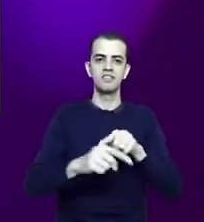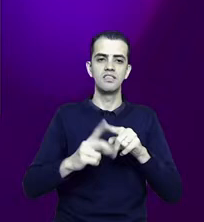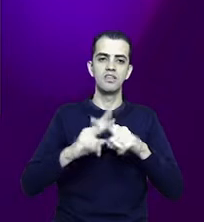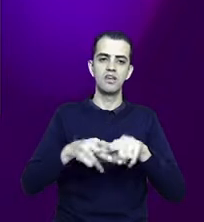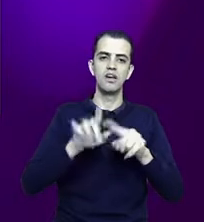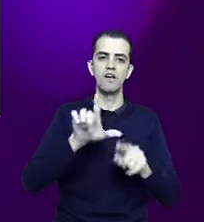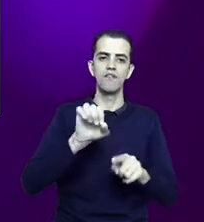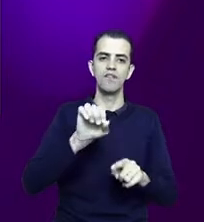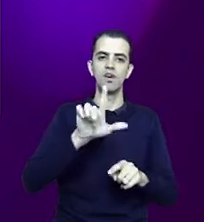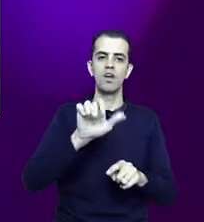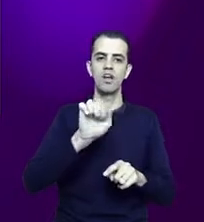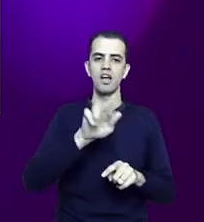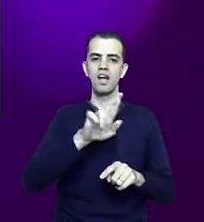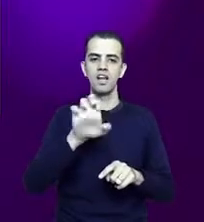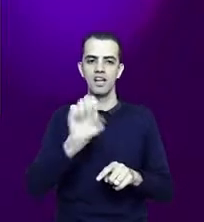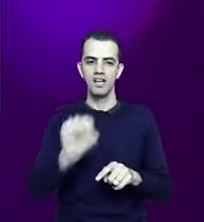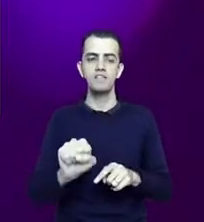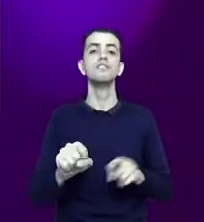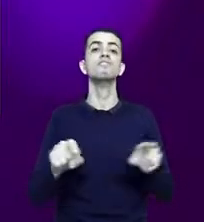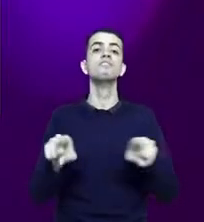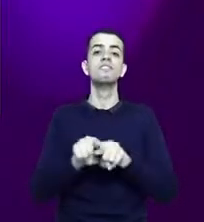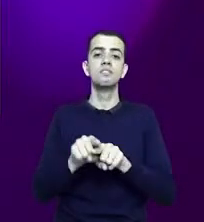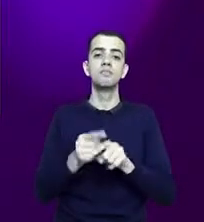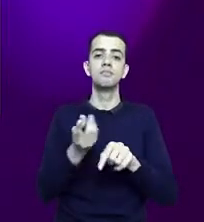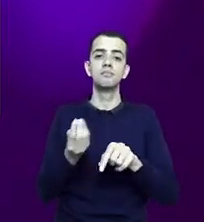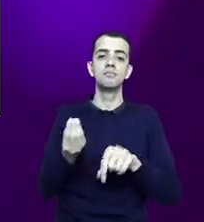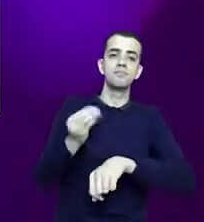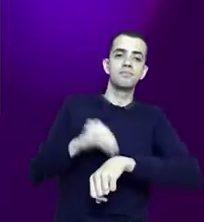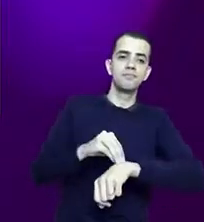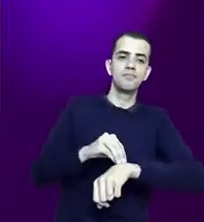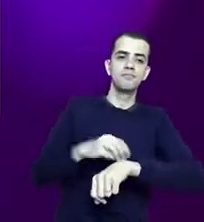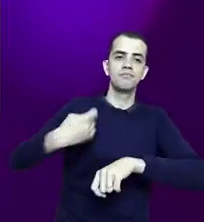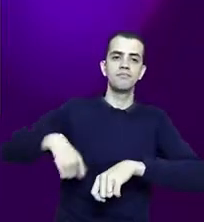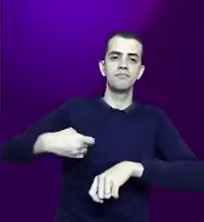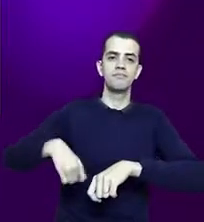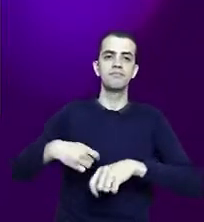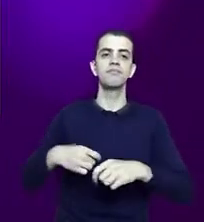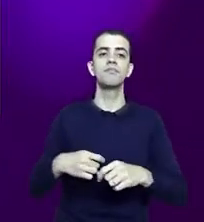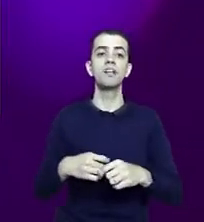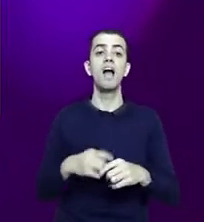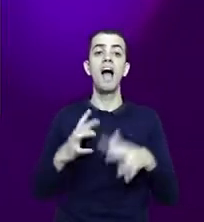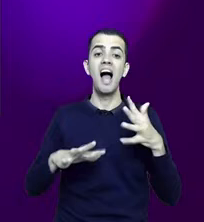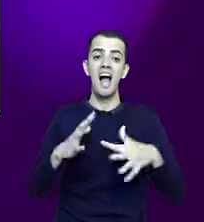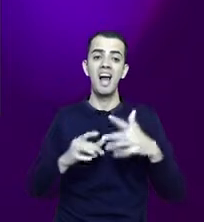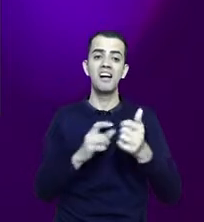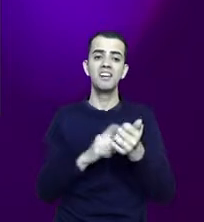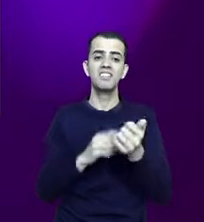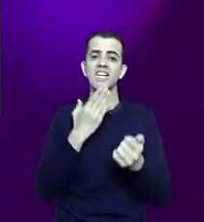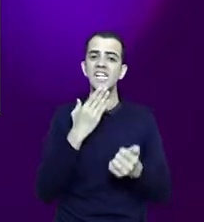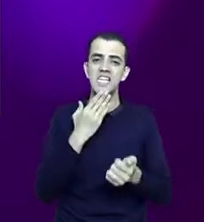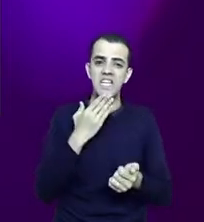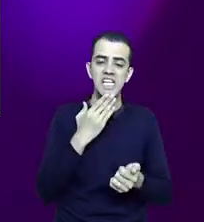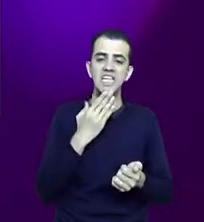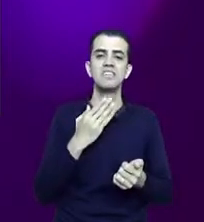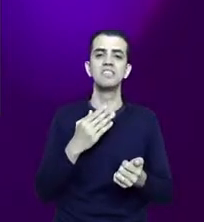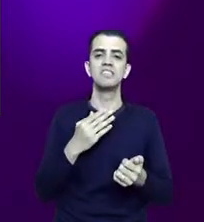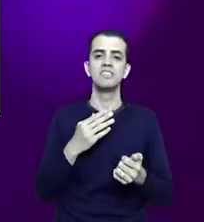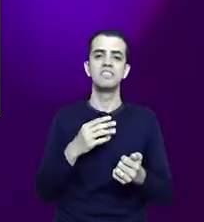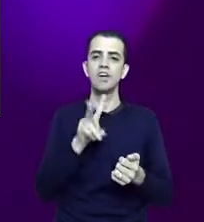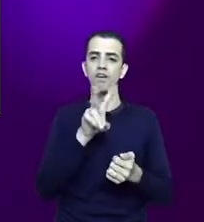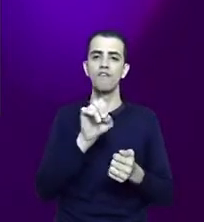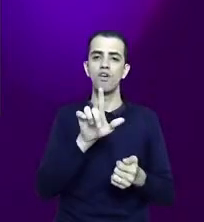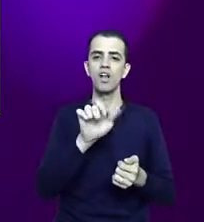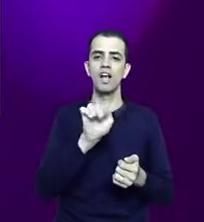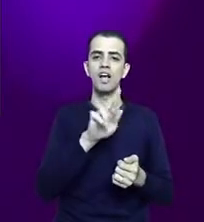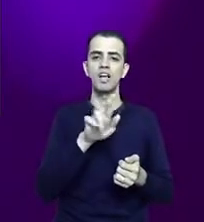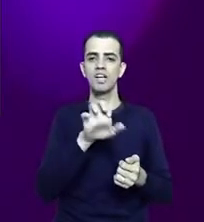volar, do Barton dorsal da Ipante, osteotomias dorsais, e quando era um Barton volar ou com deformidades volares, a gente